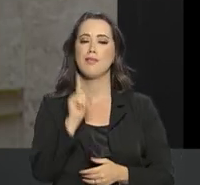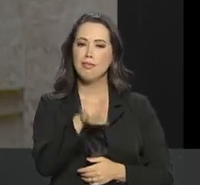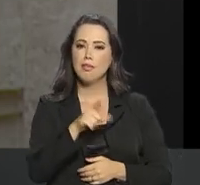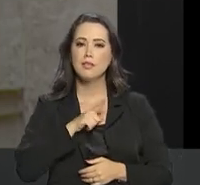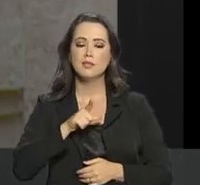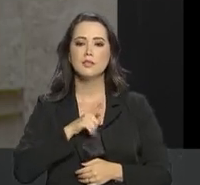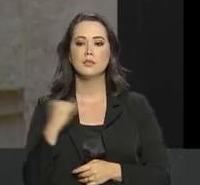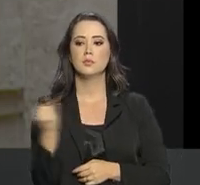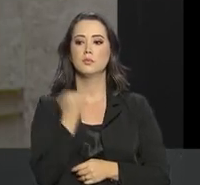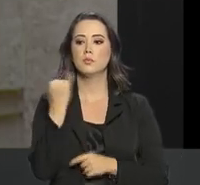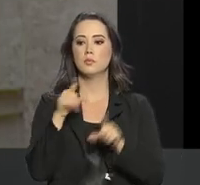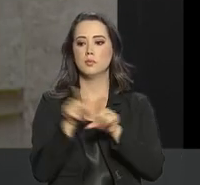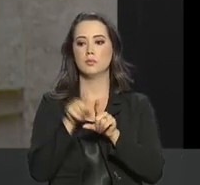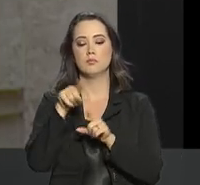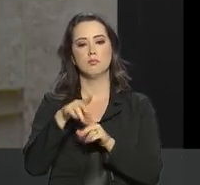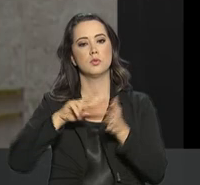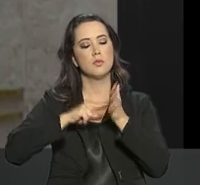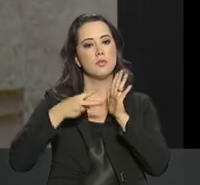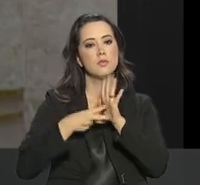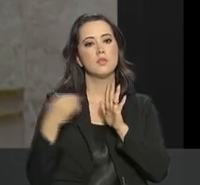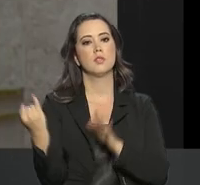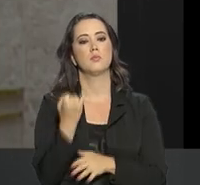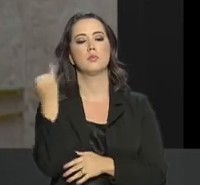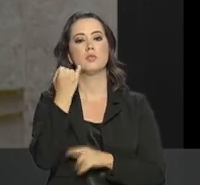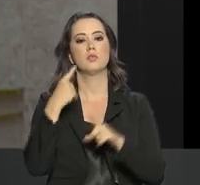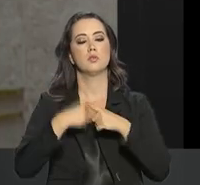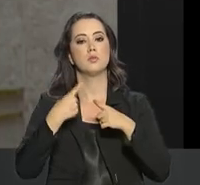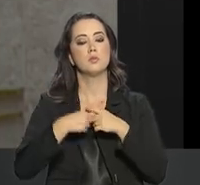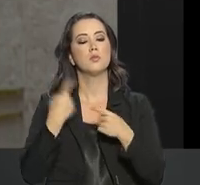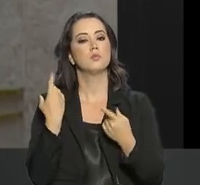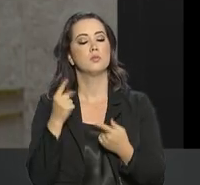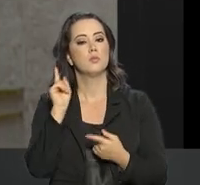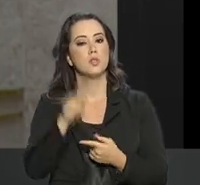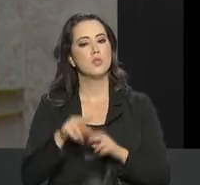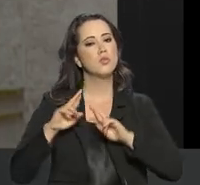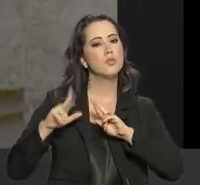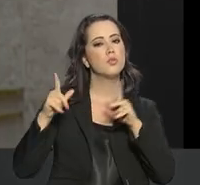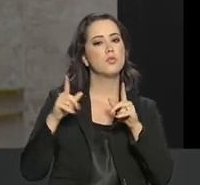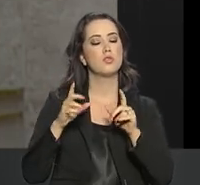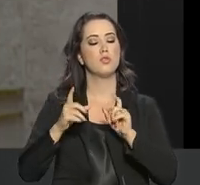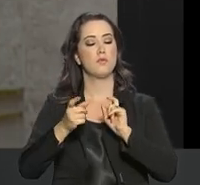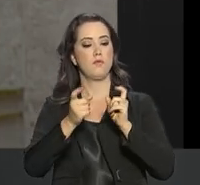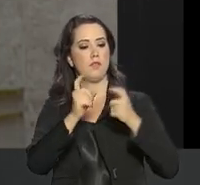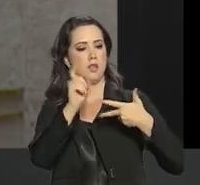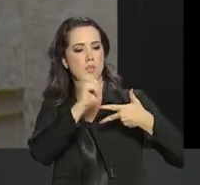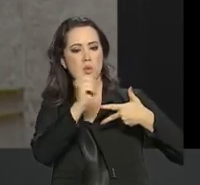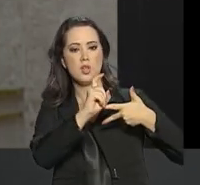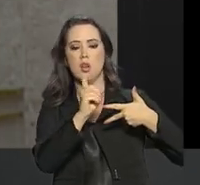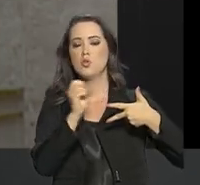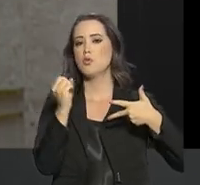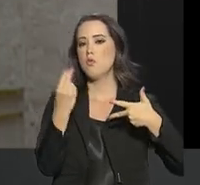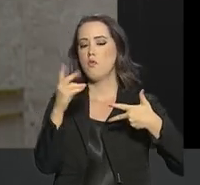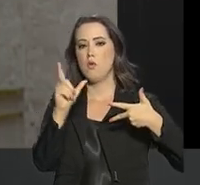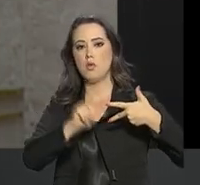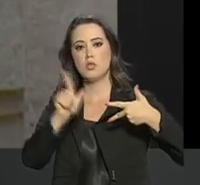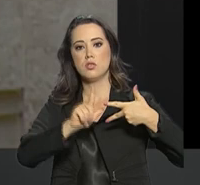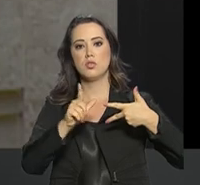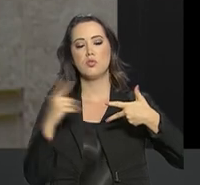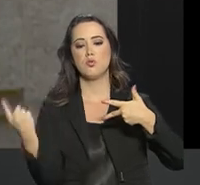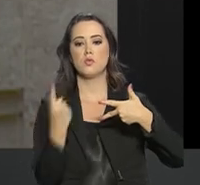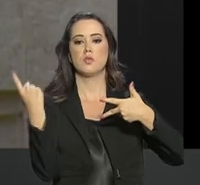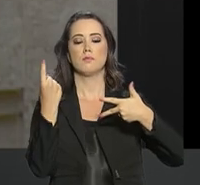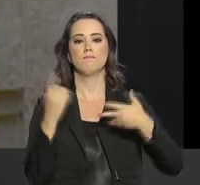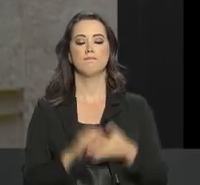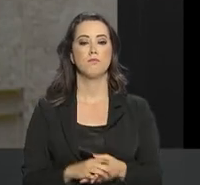tem muito significado, diferentemente, talvez, se o Executivo apenas ou o Legislativo fizessem esta